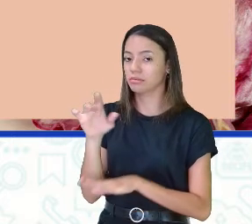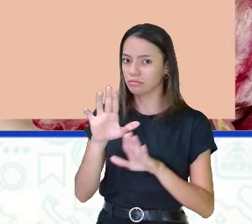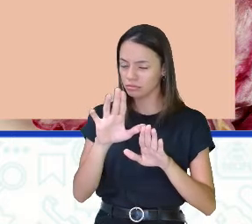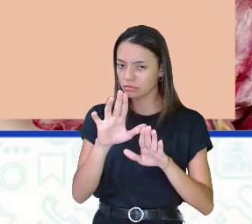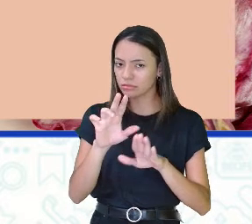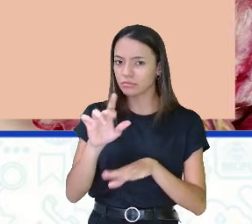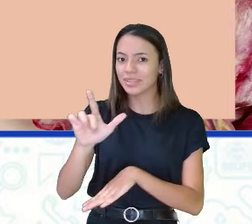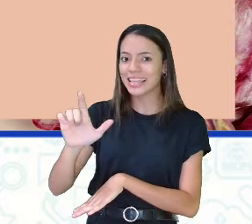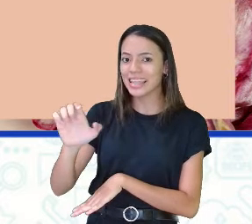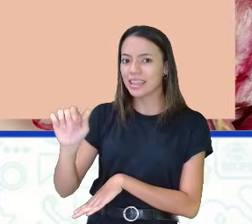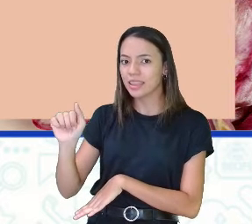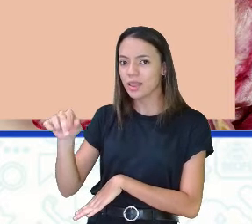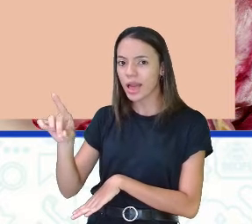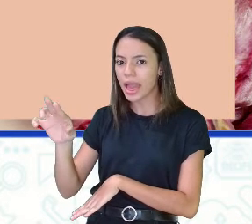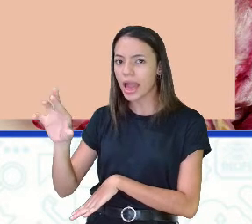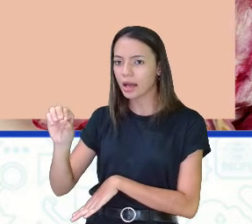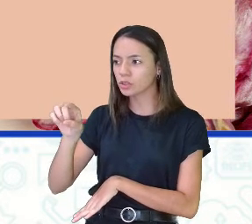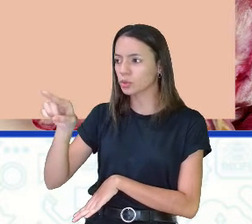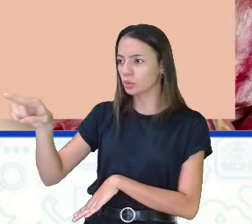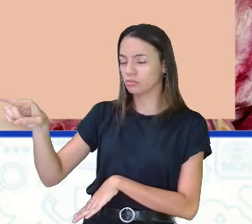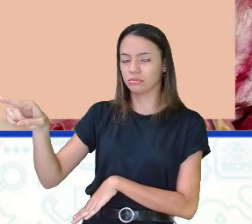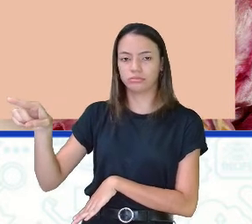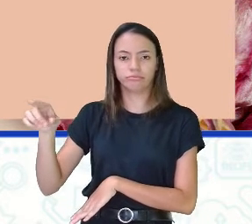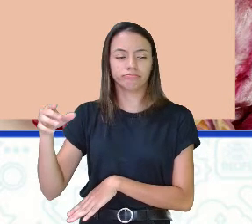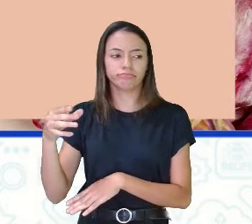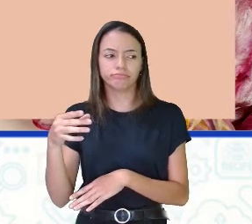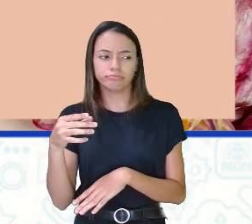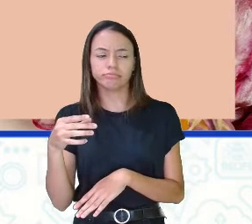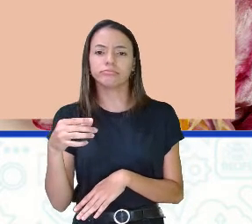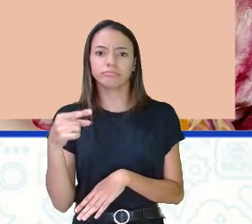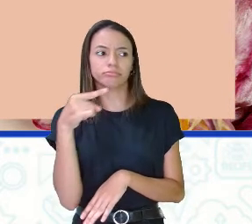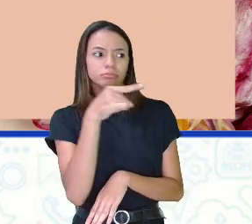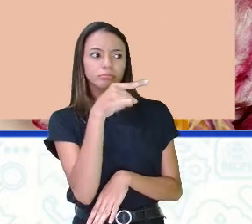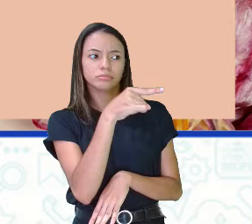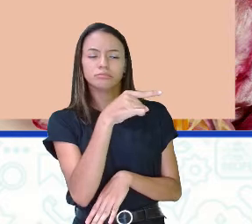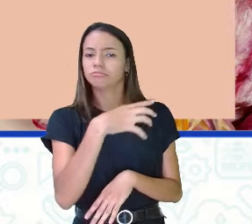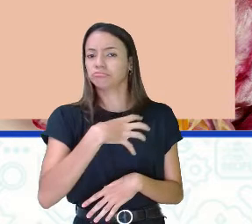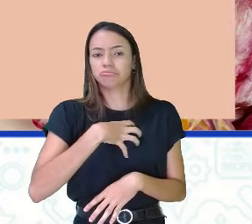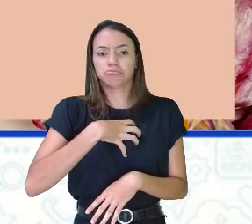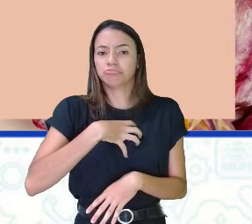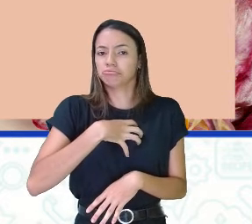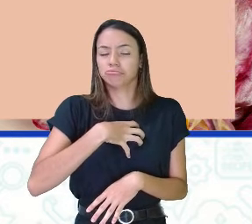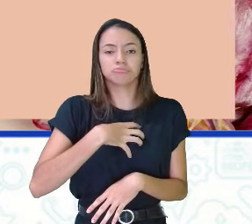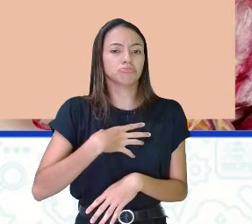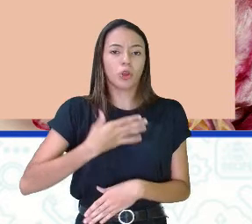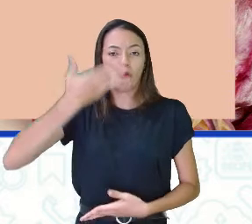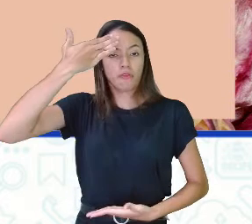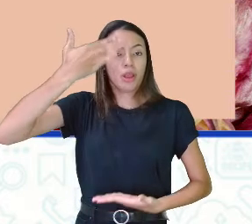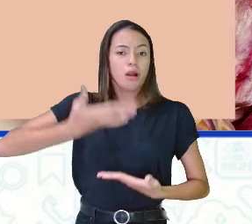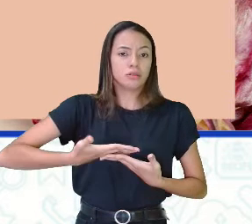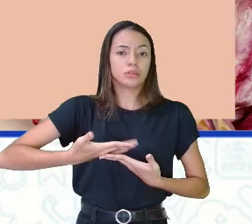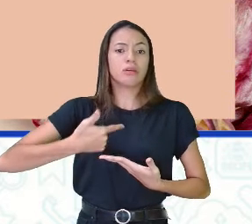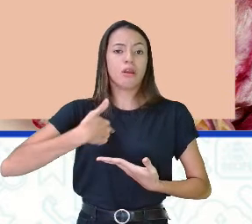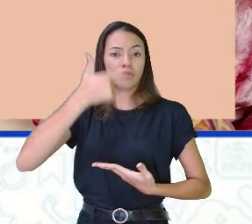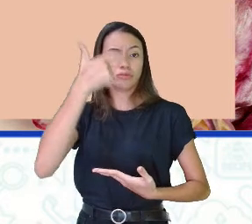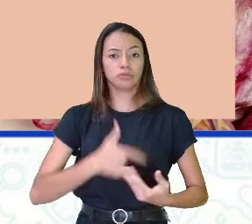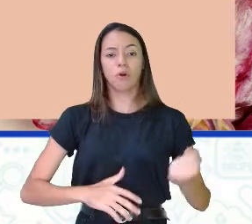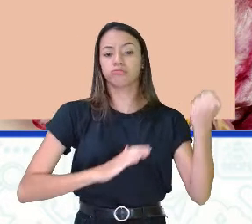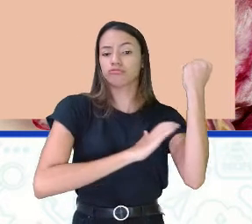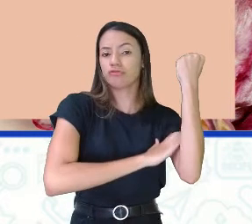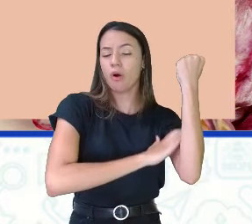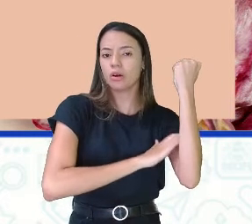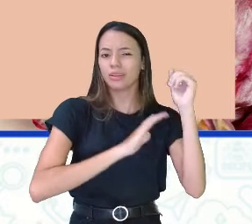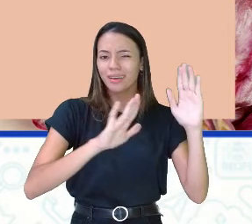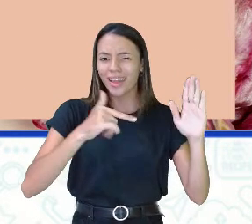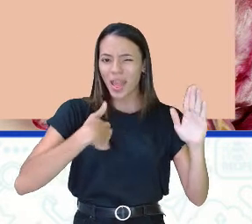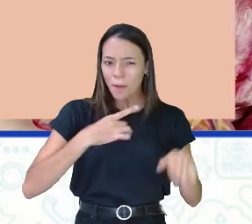uma ameaça, mas à primeira vista, Pablo, muito confiante de sua própria força, acredita que ele não precisa